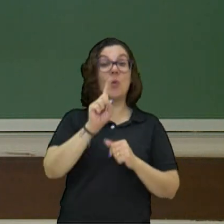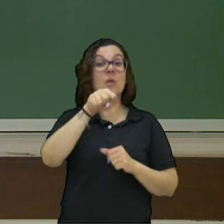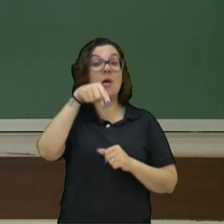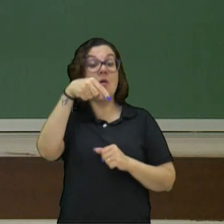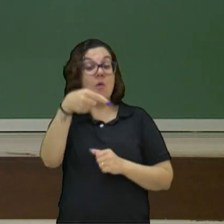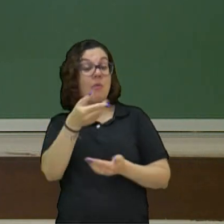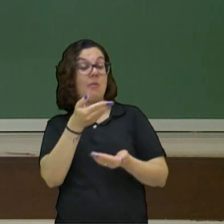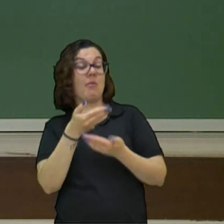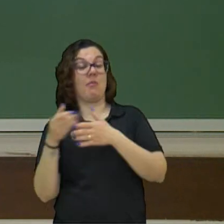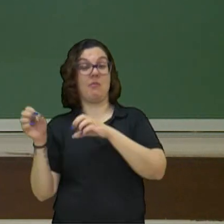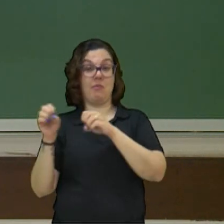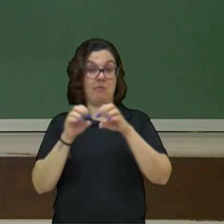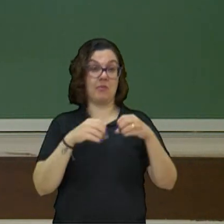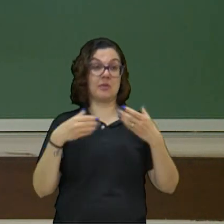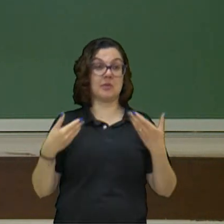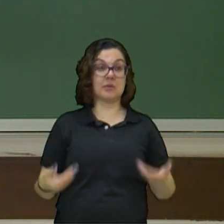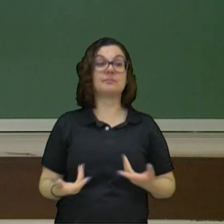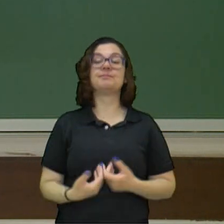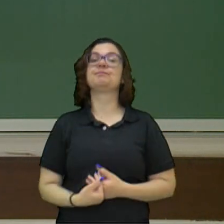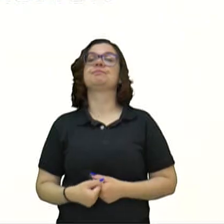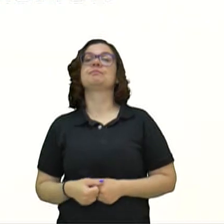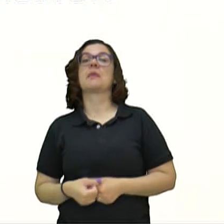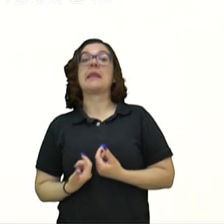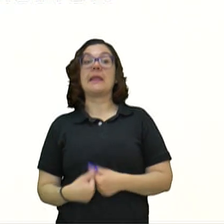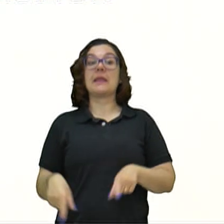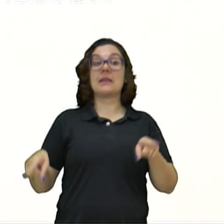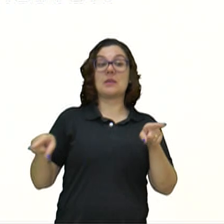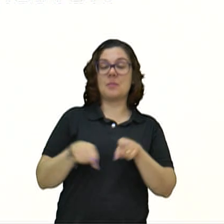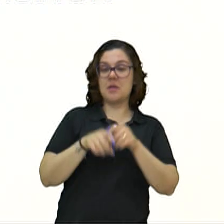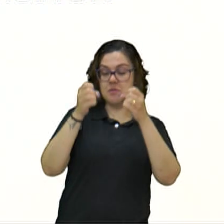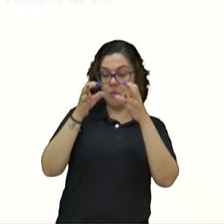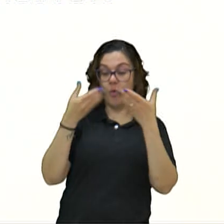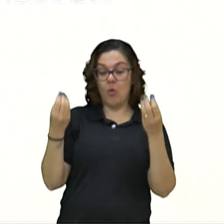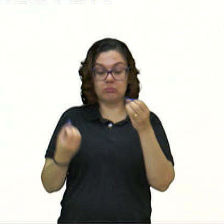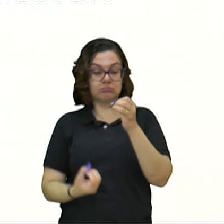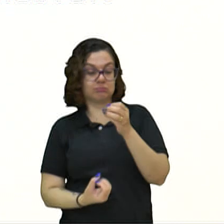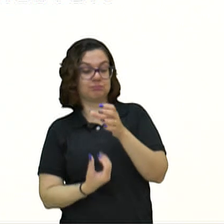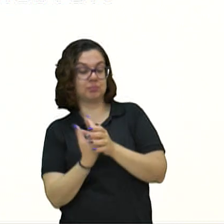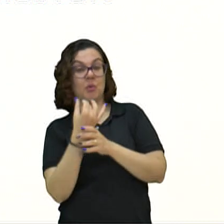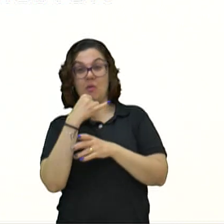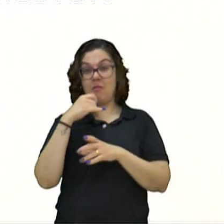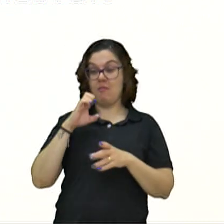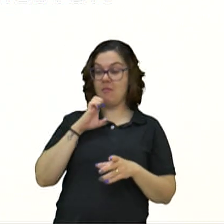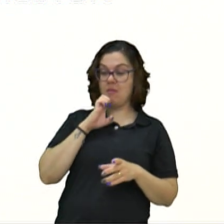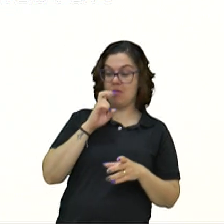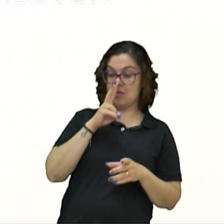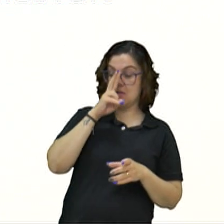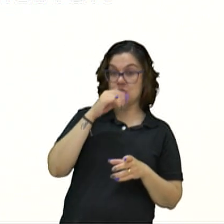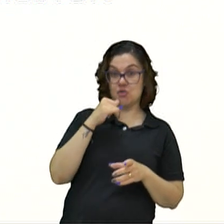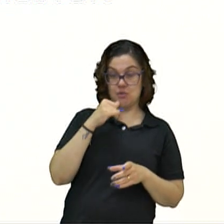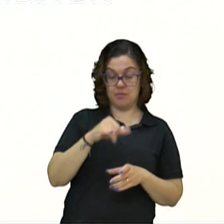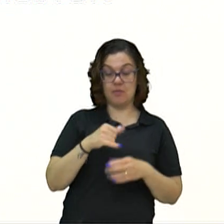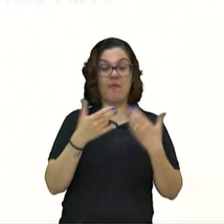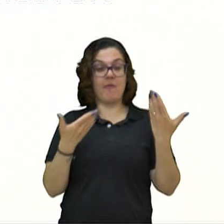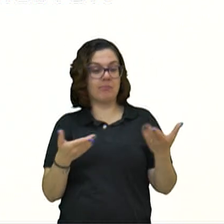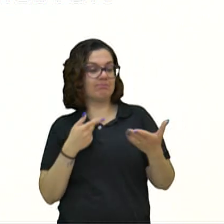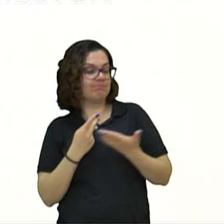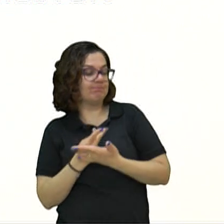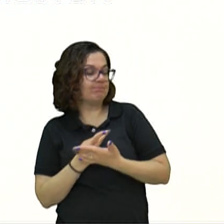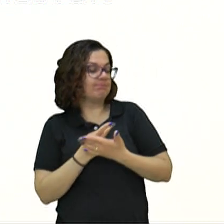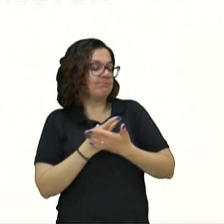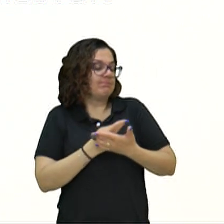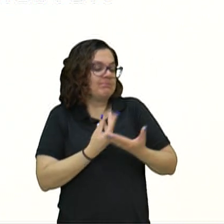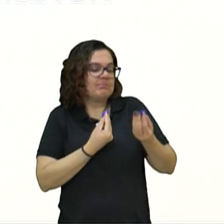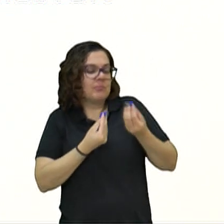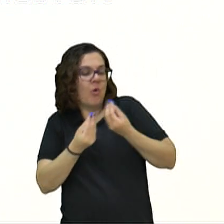nossa próxima aula falamos também sobre as fontes energéticas da oceania né que vem buscando agora